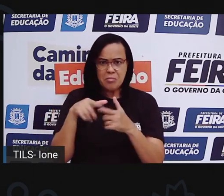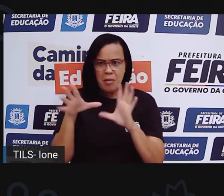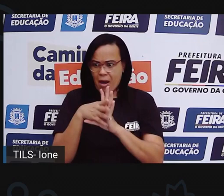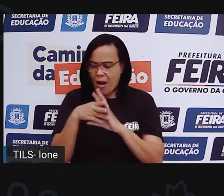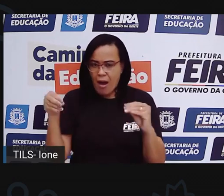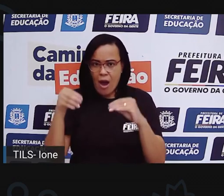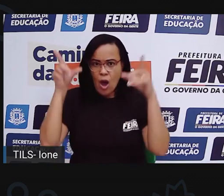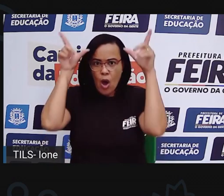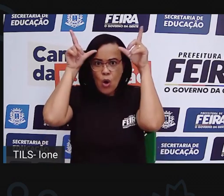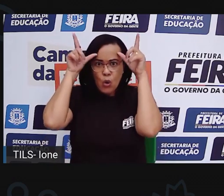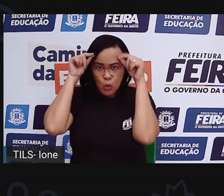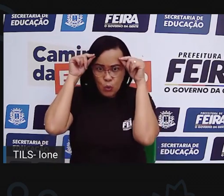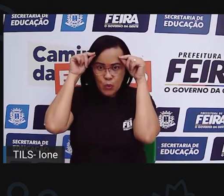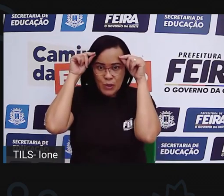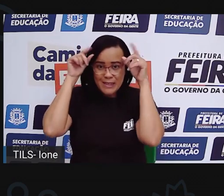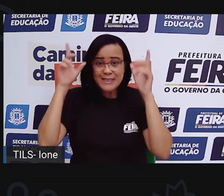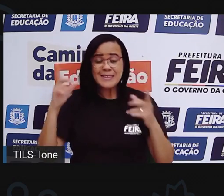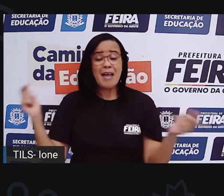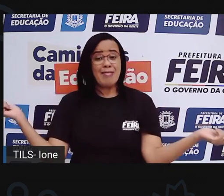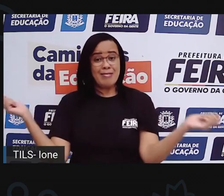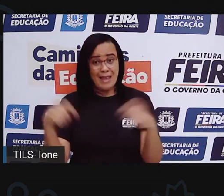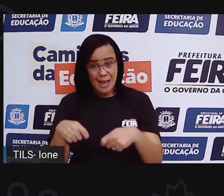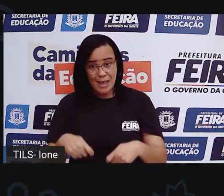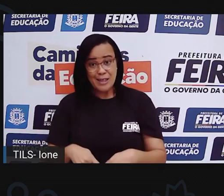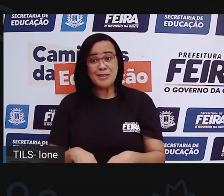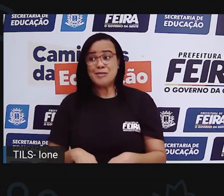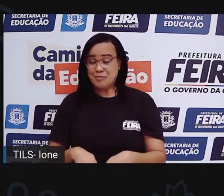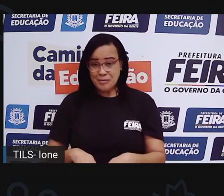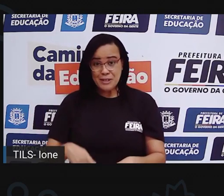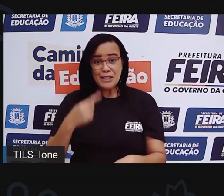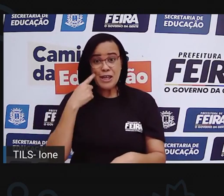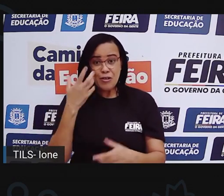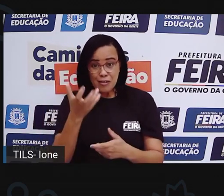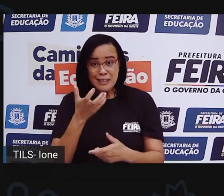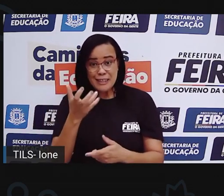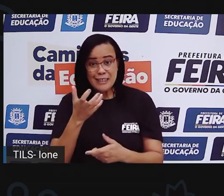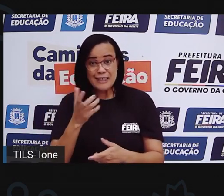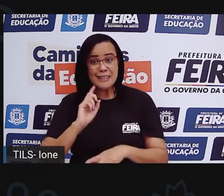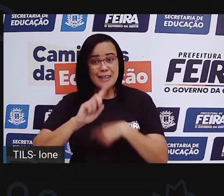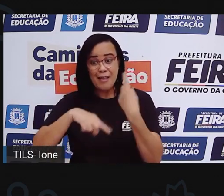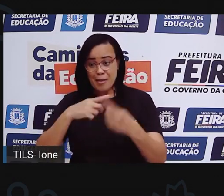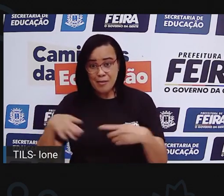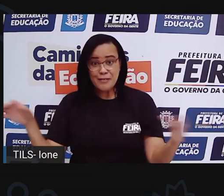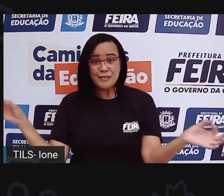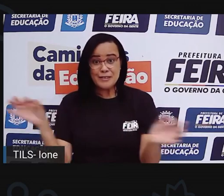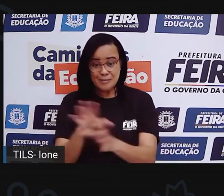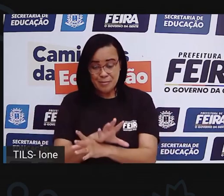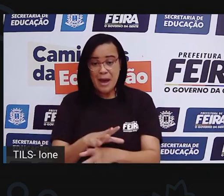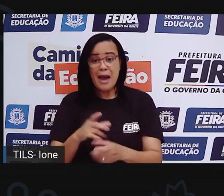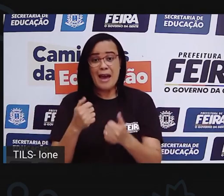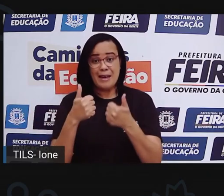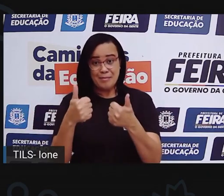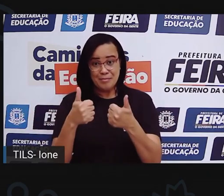né? Ufa, deu certo aquilo que a gente queria fazer no final de semana.